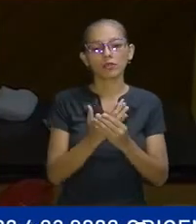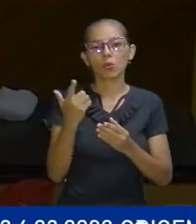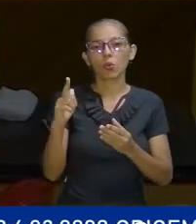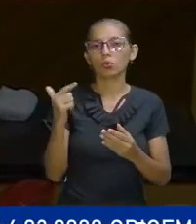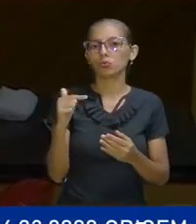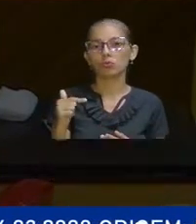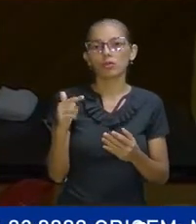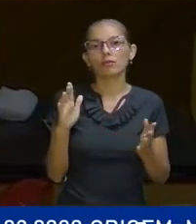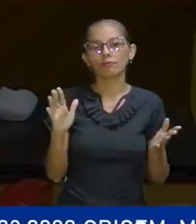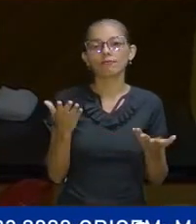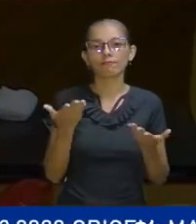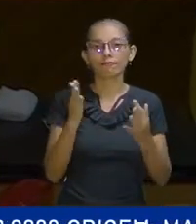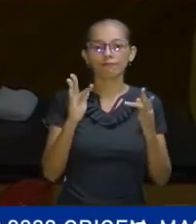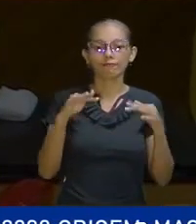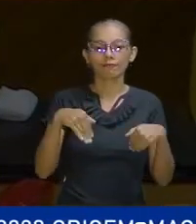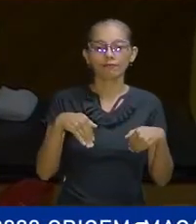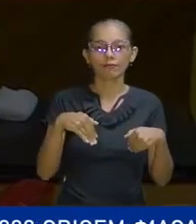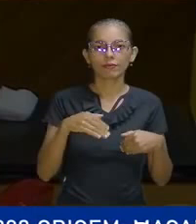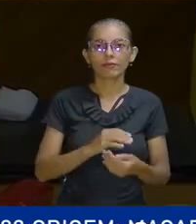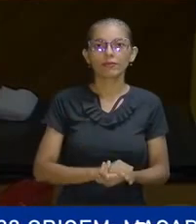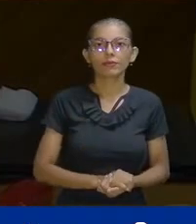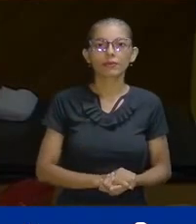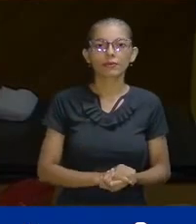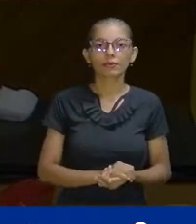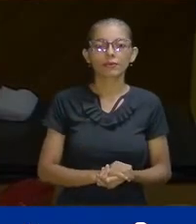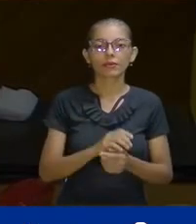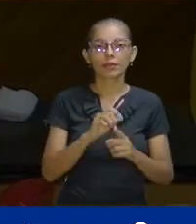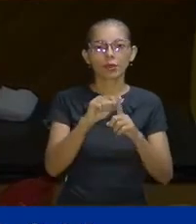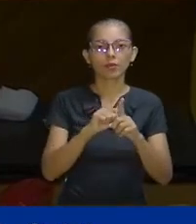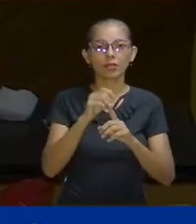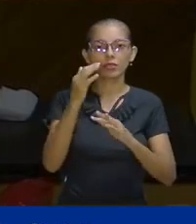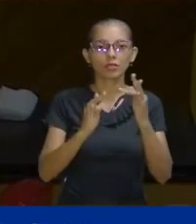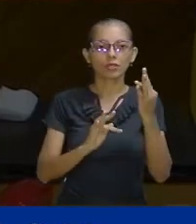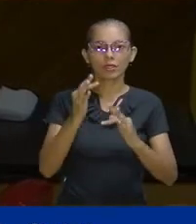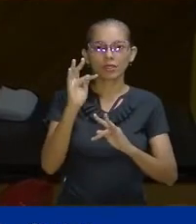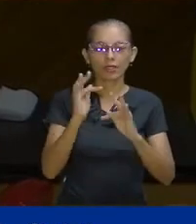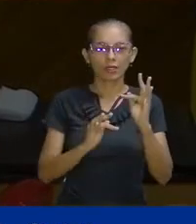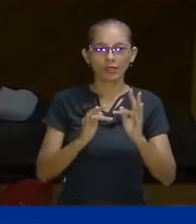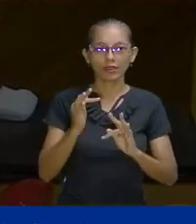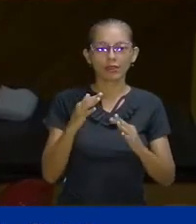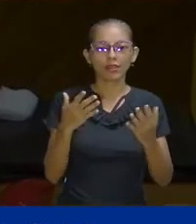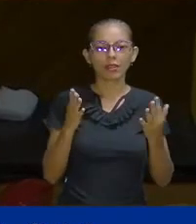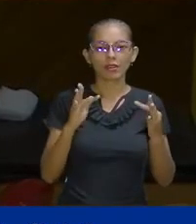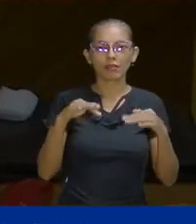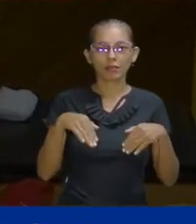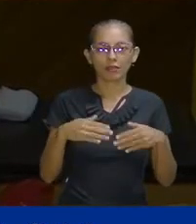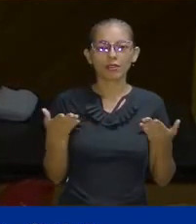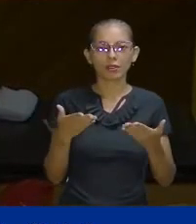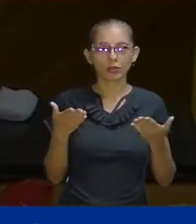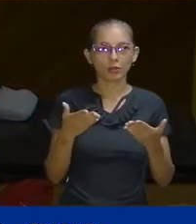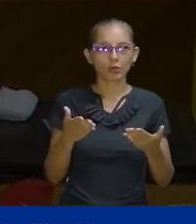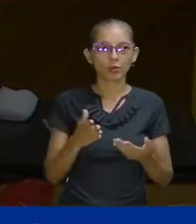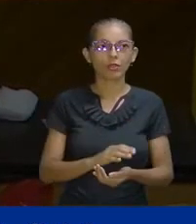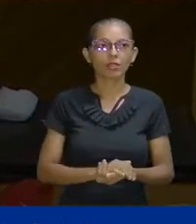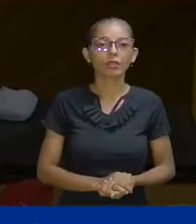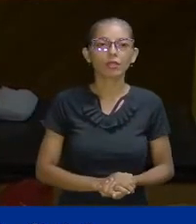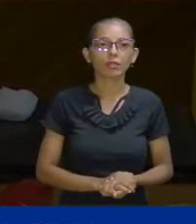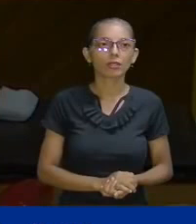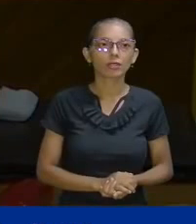nossa sessão e, consequentemente, o mês agora já de fevereiro, que termina hoje nos